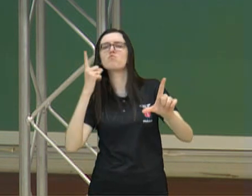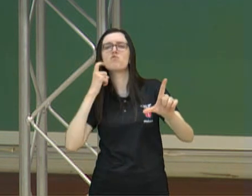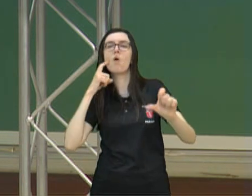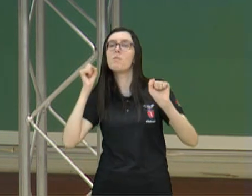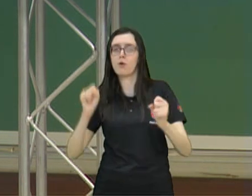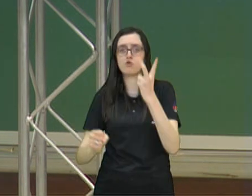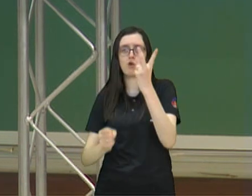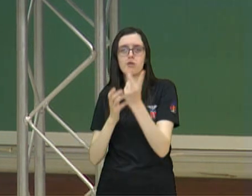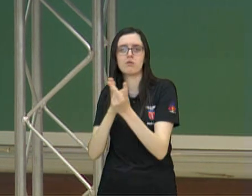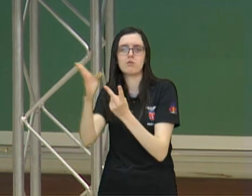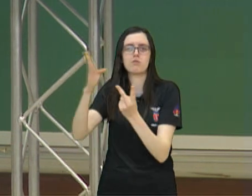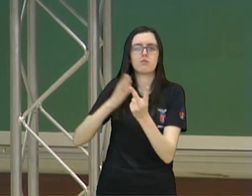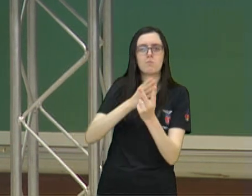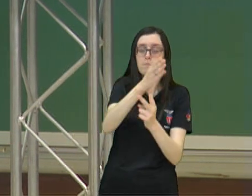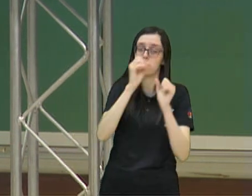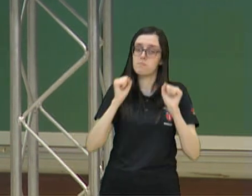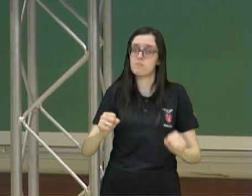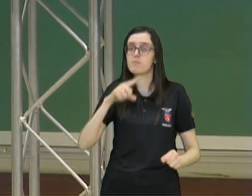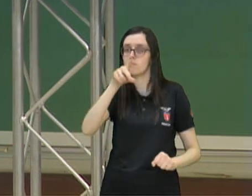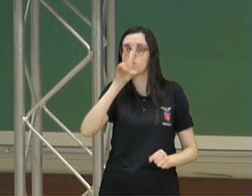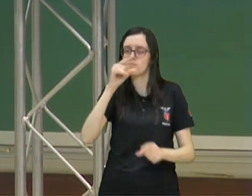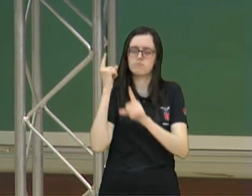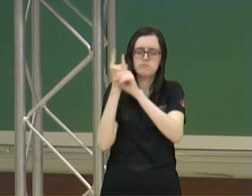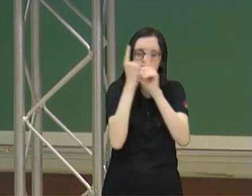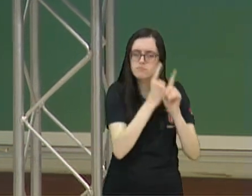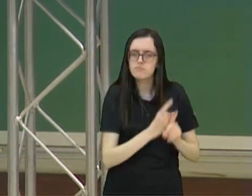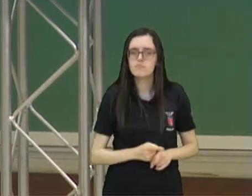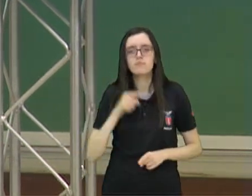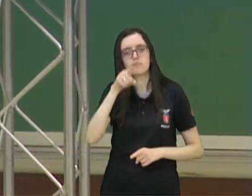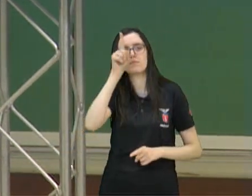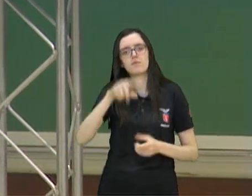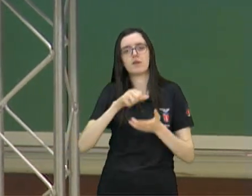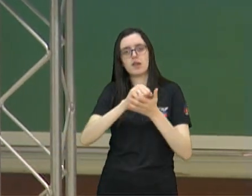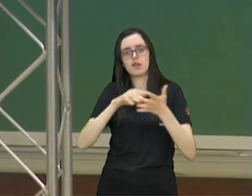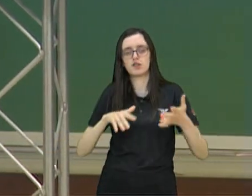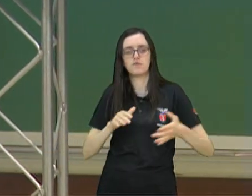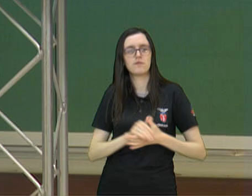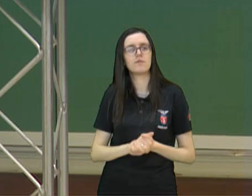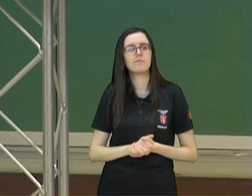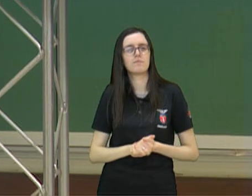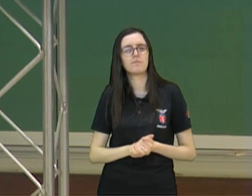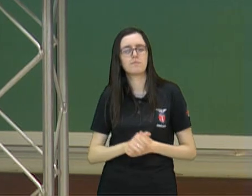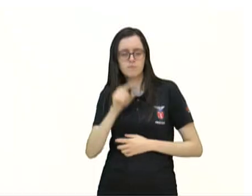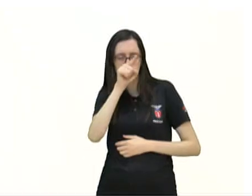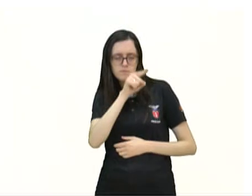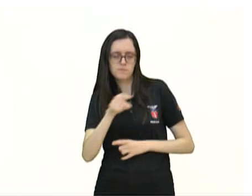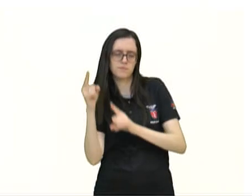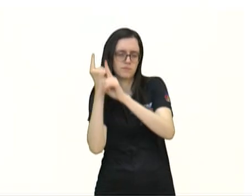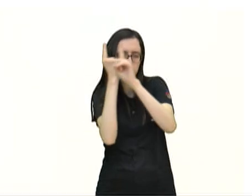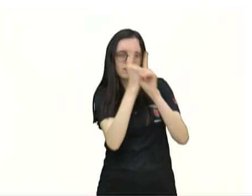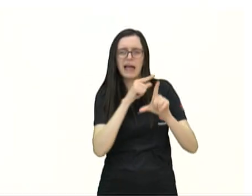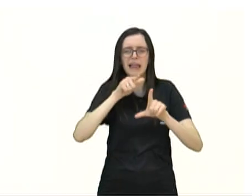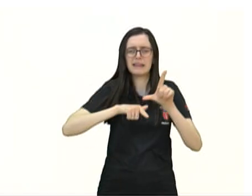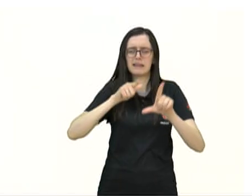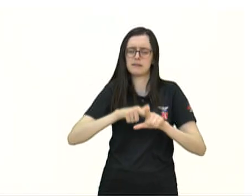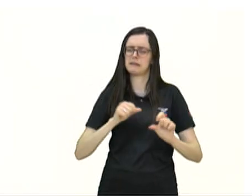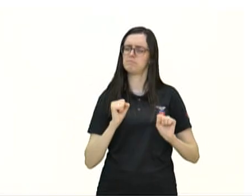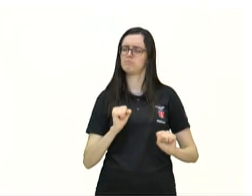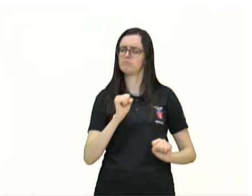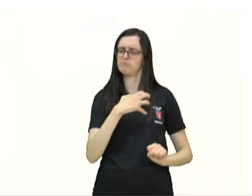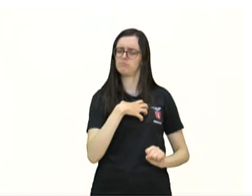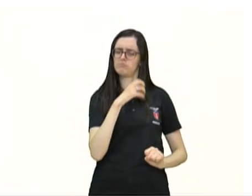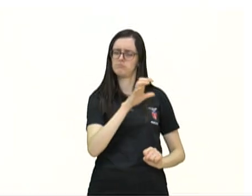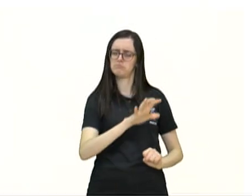exercer um outro som. É isso que vocês vão encontrar aqui no exercício. Encontre essas letras que podem